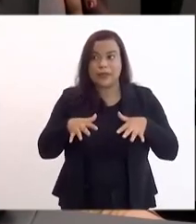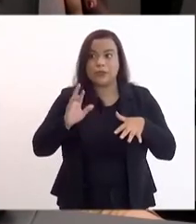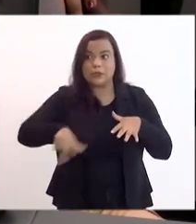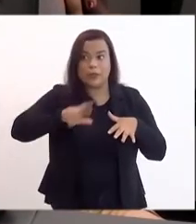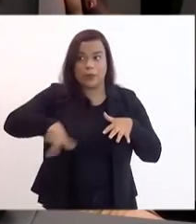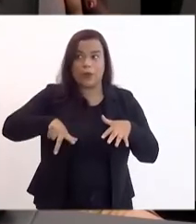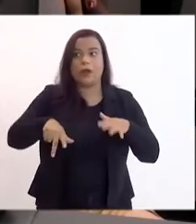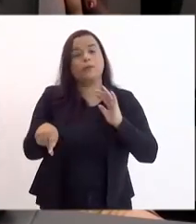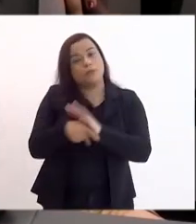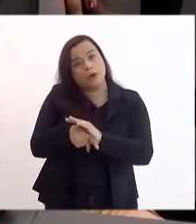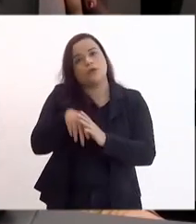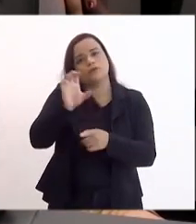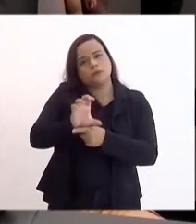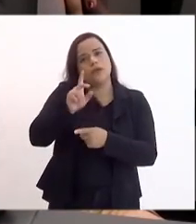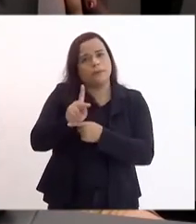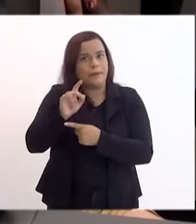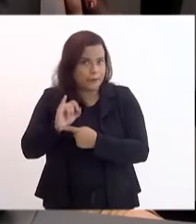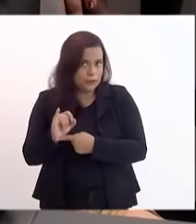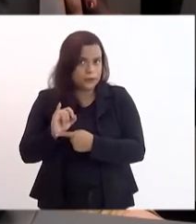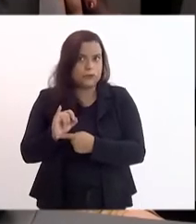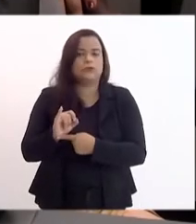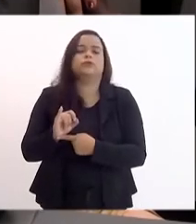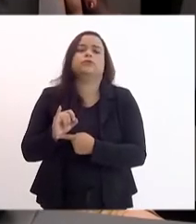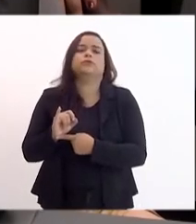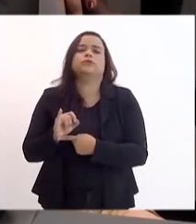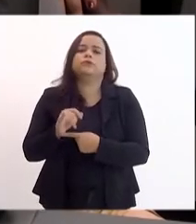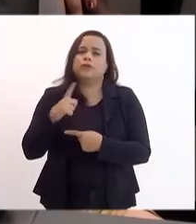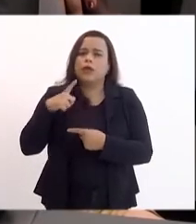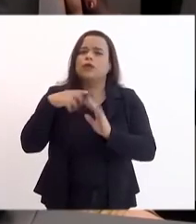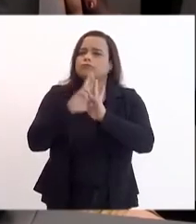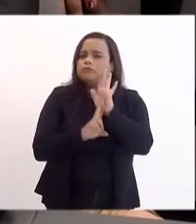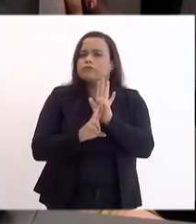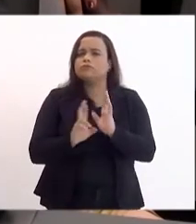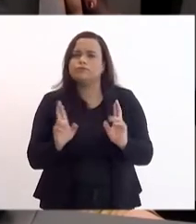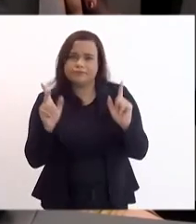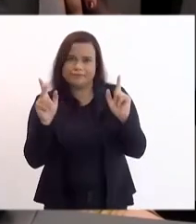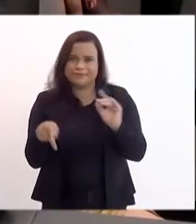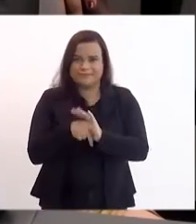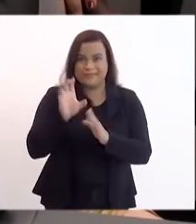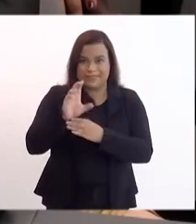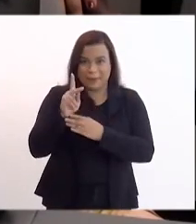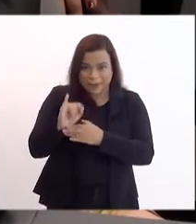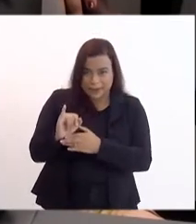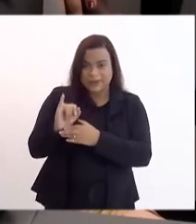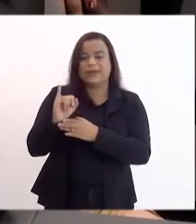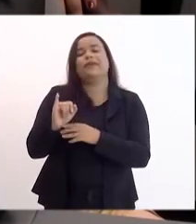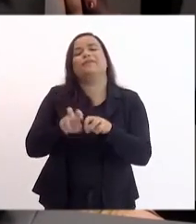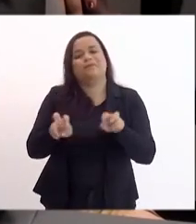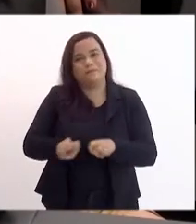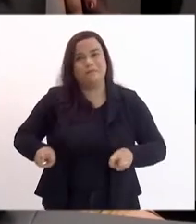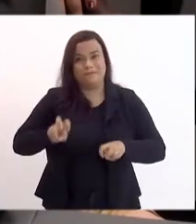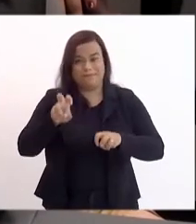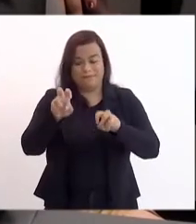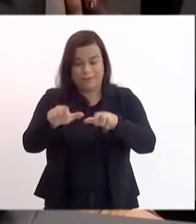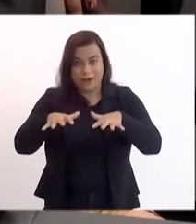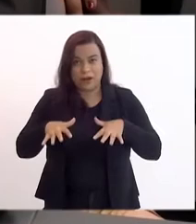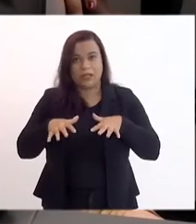CPI. Né? Eu acho que teve um relatório divergente no plenário da CPI. Esse relatório divergente foi